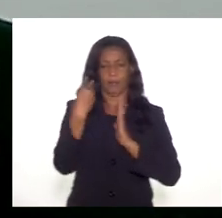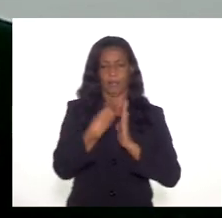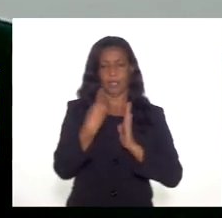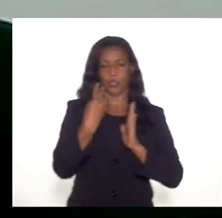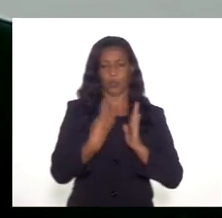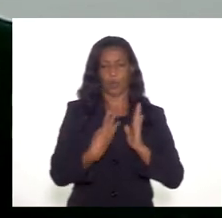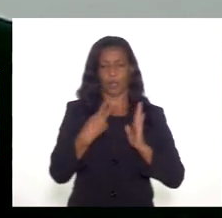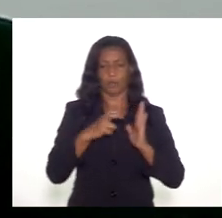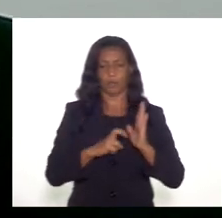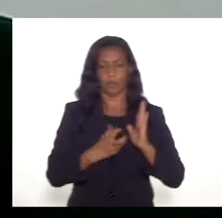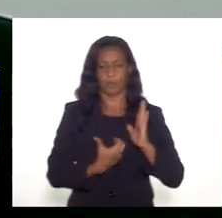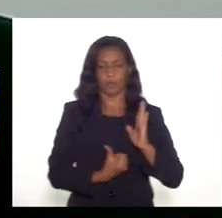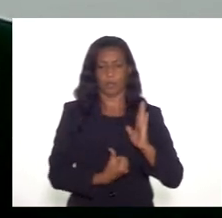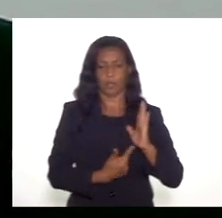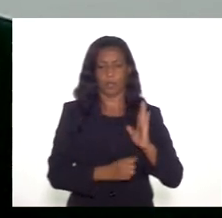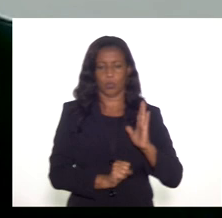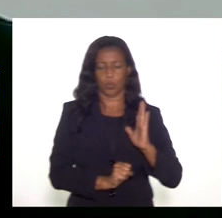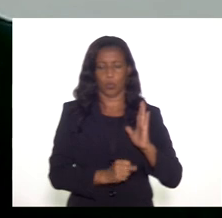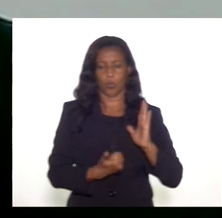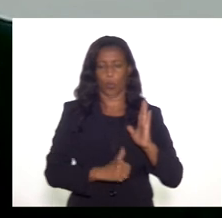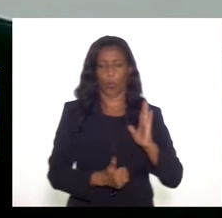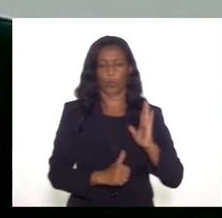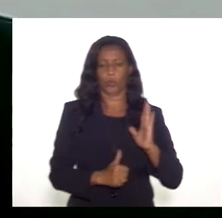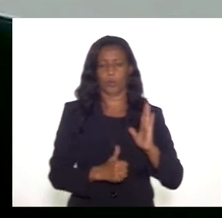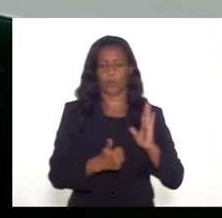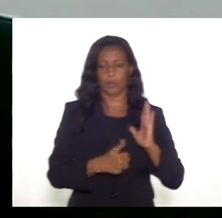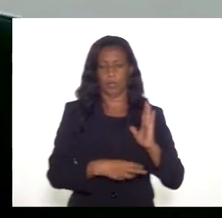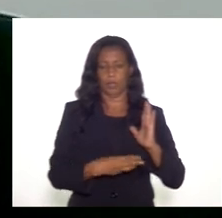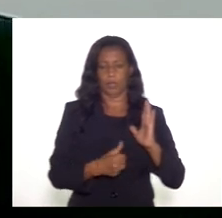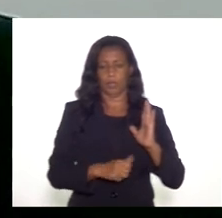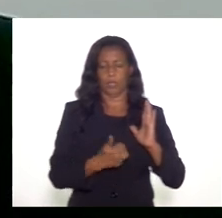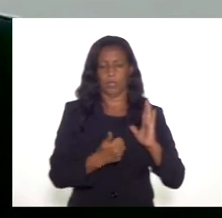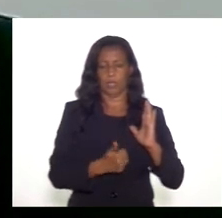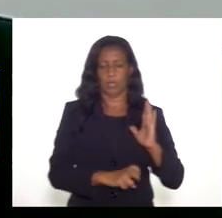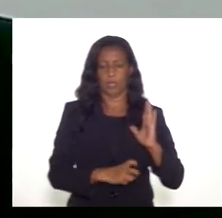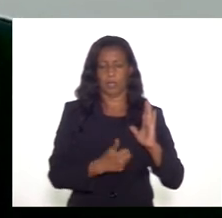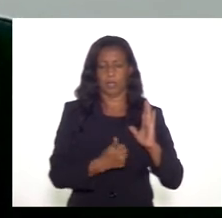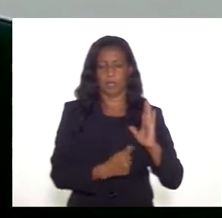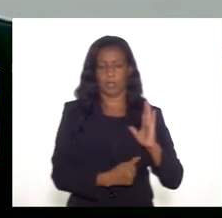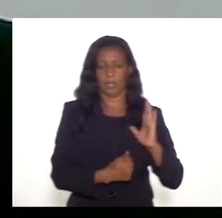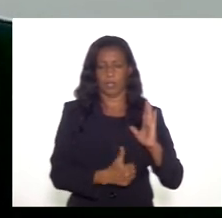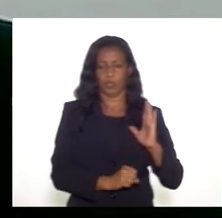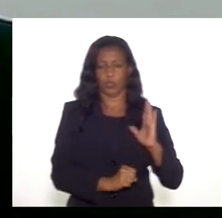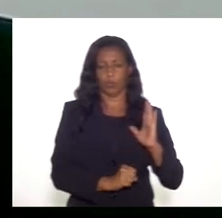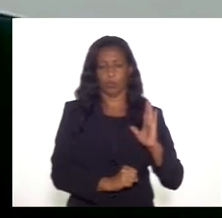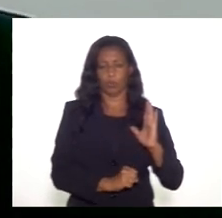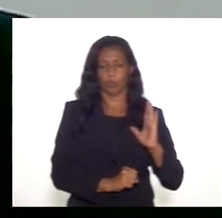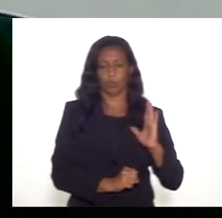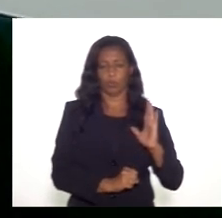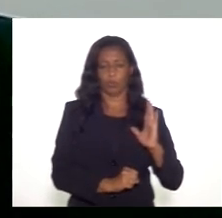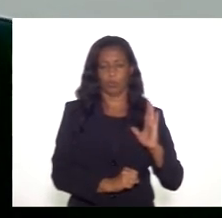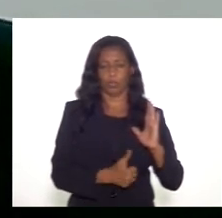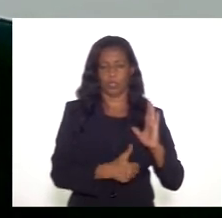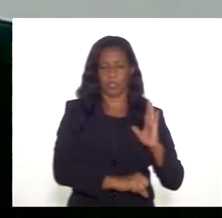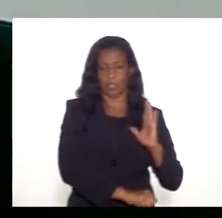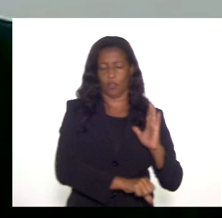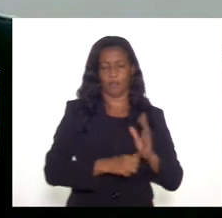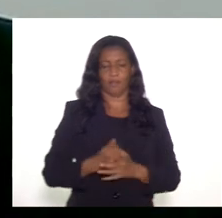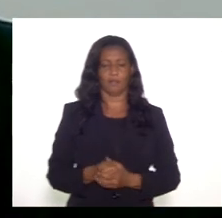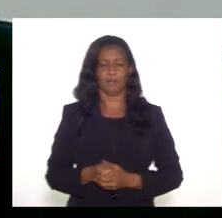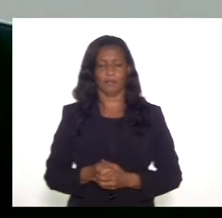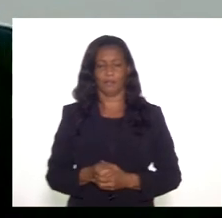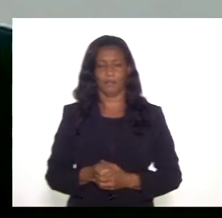4, 5, 6, 8, 11, 13, 15, 17, 18 e 19,